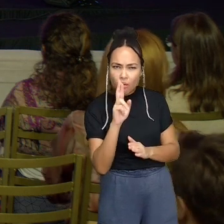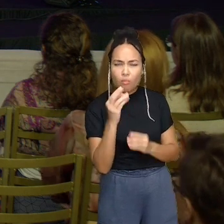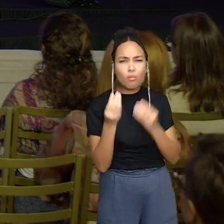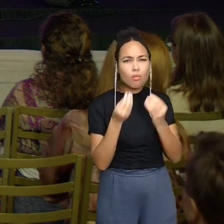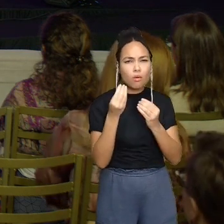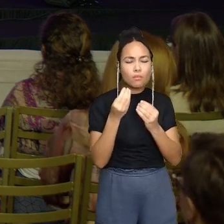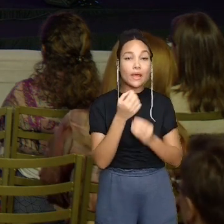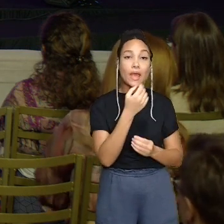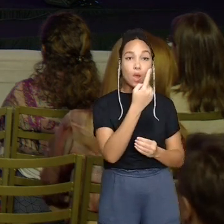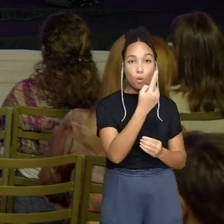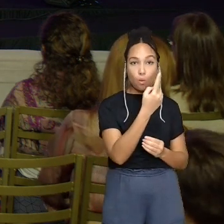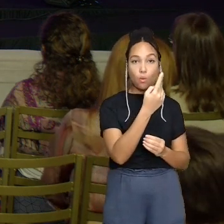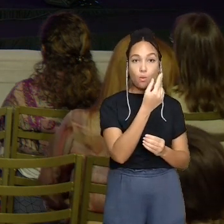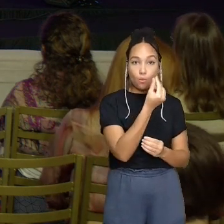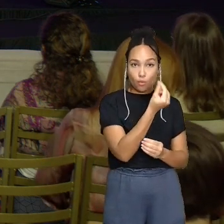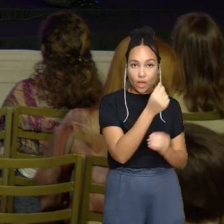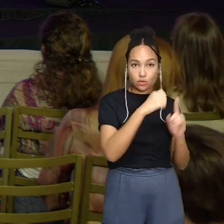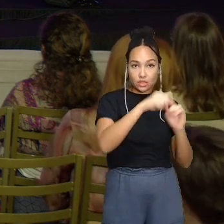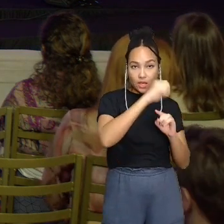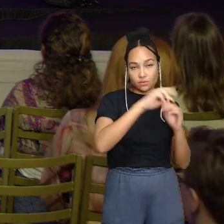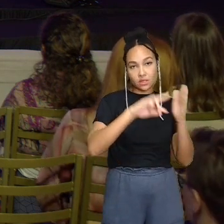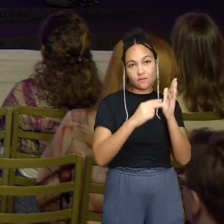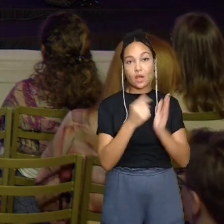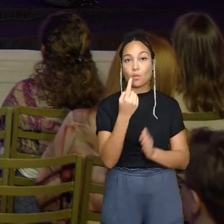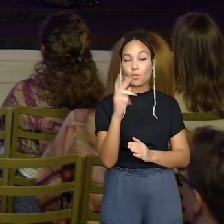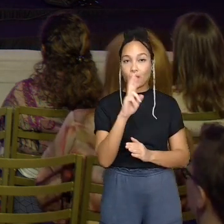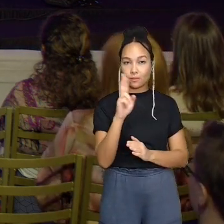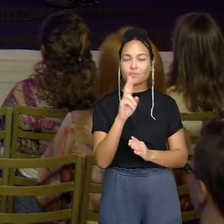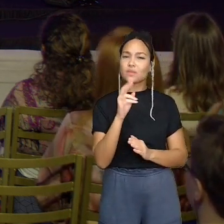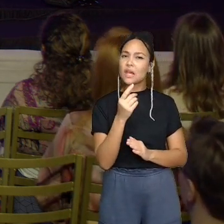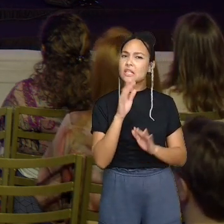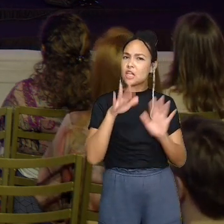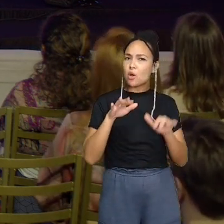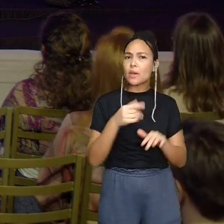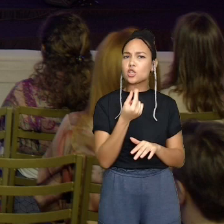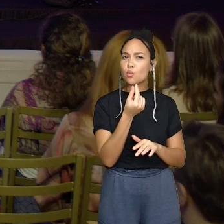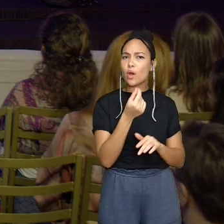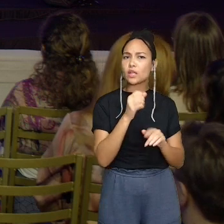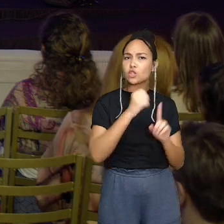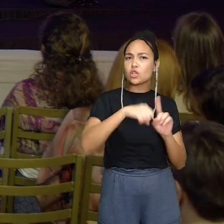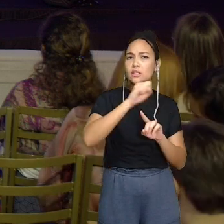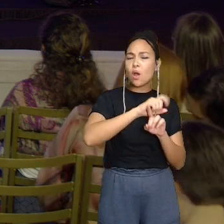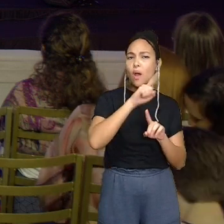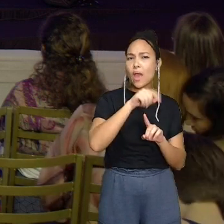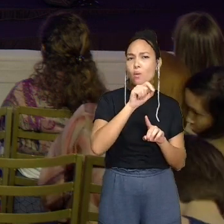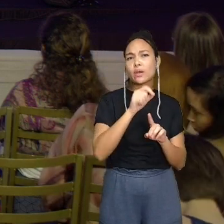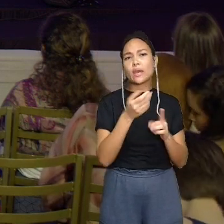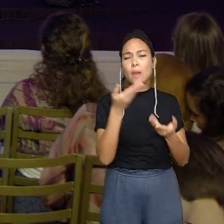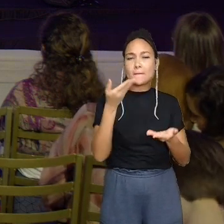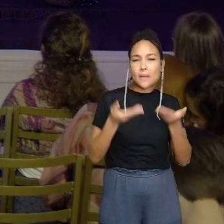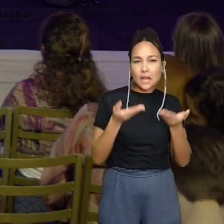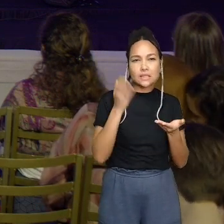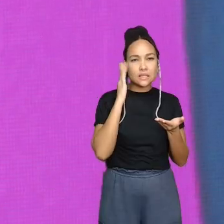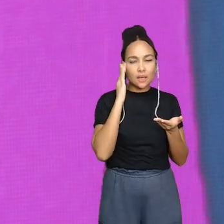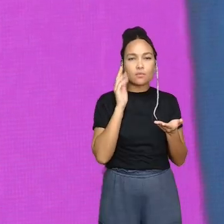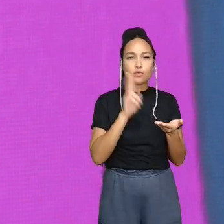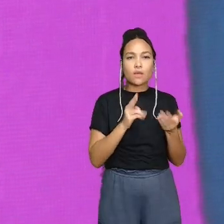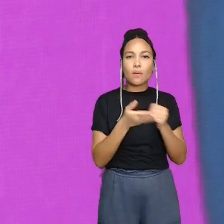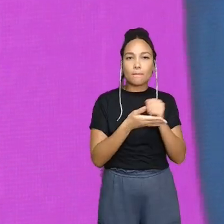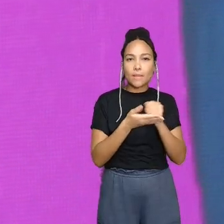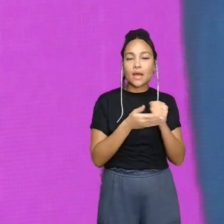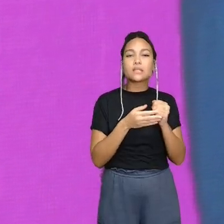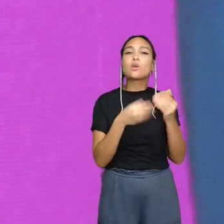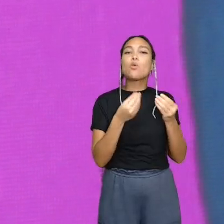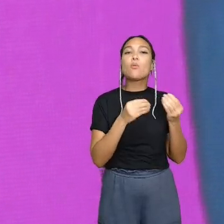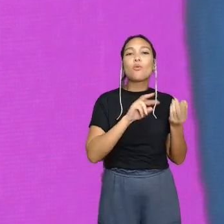um. 1 por 1. Geralmente, né, moedas sociais utilizam uma espécie de pareamento, né, ou seja, essa moeda social quanto representa no